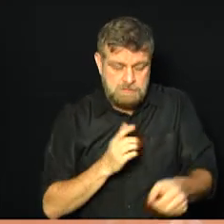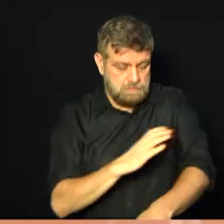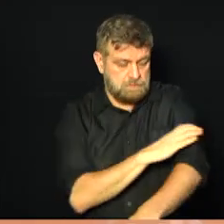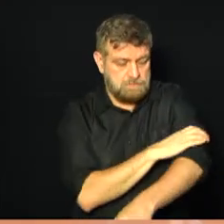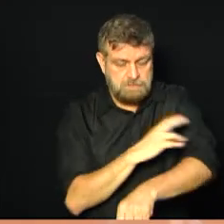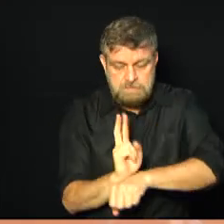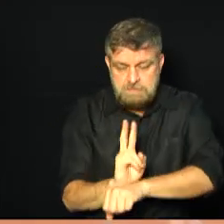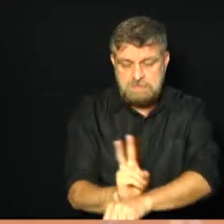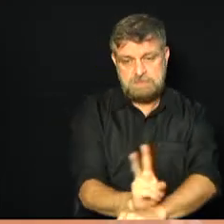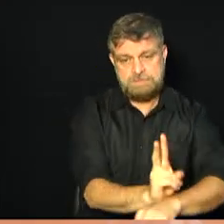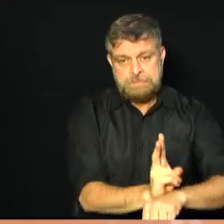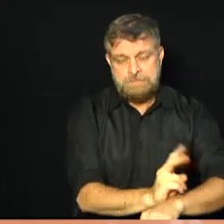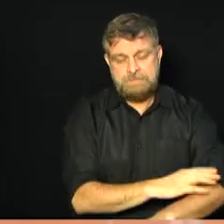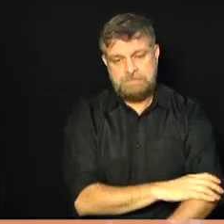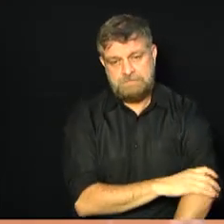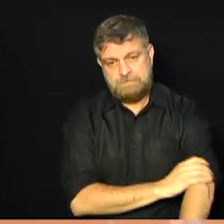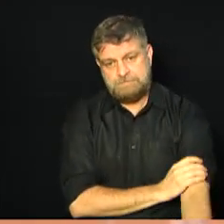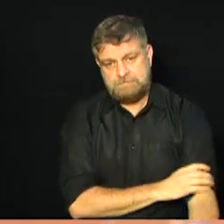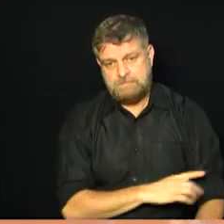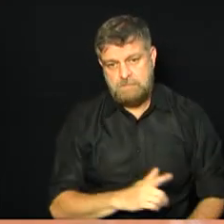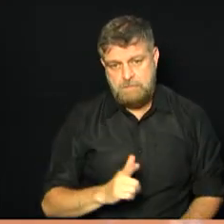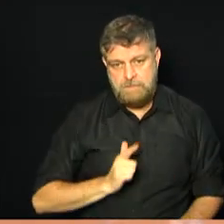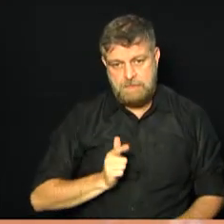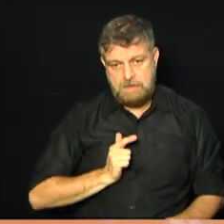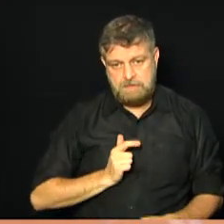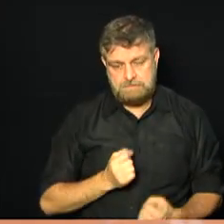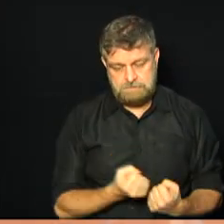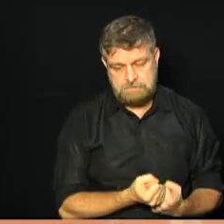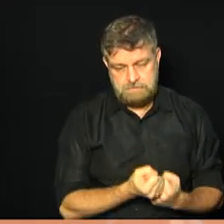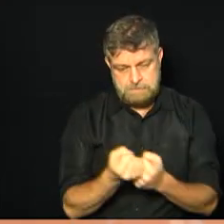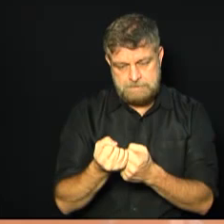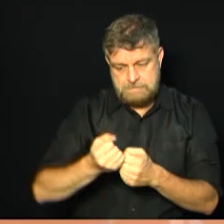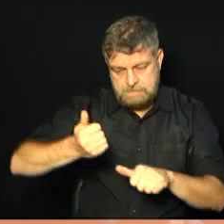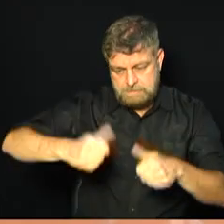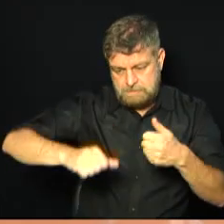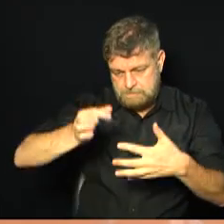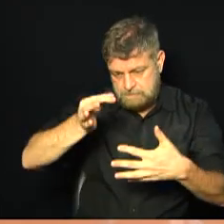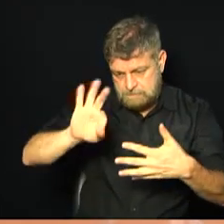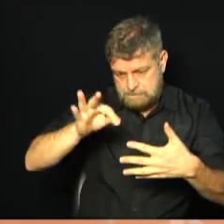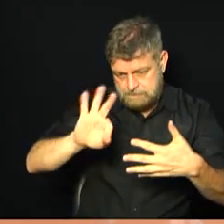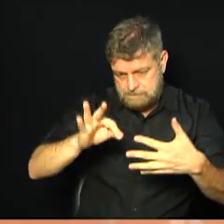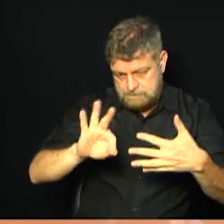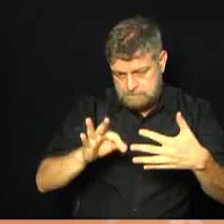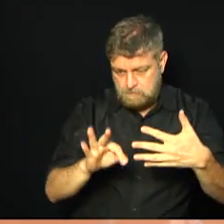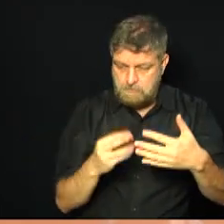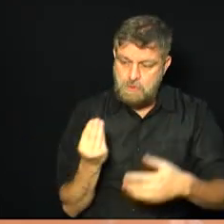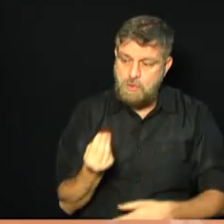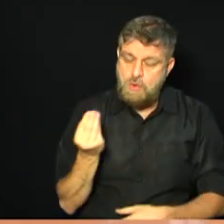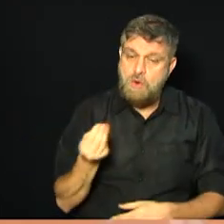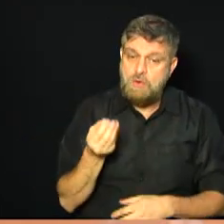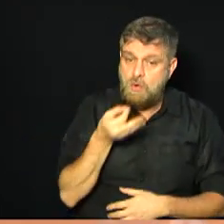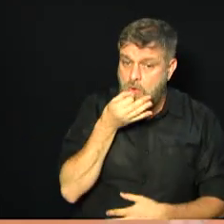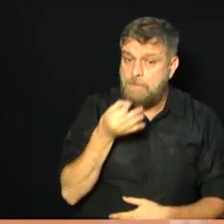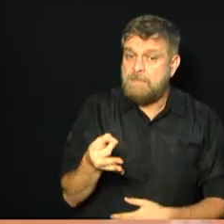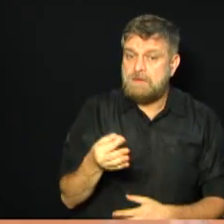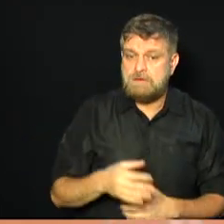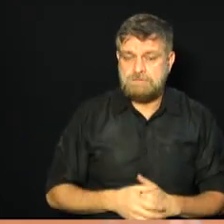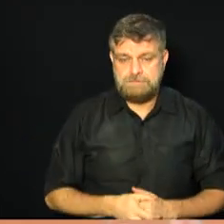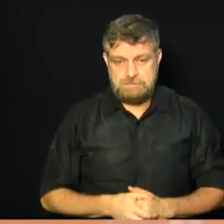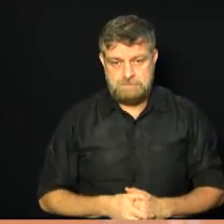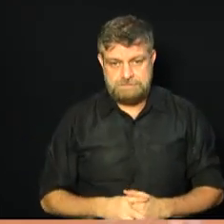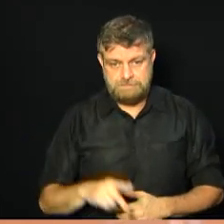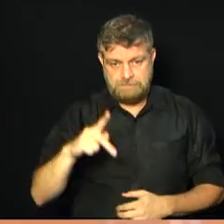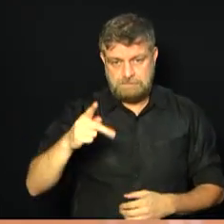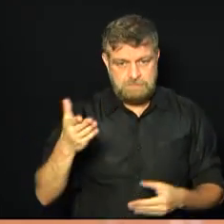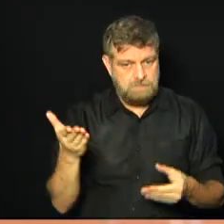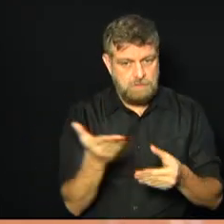fiscalização e dar essa auditoria. Como que você vê em relação a isso daí? O PROCON ele não